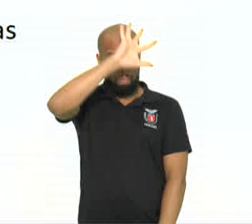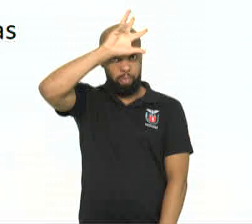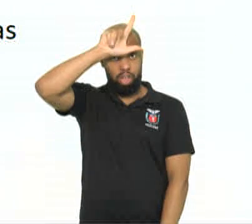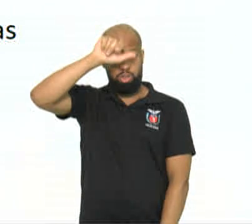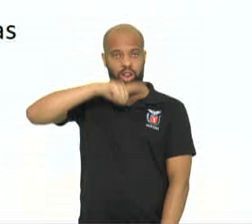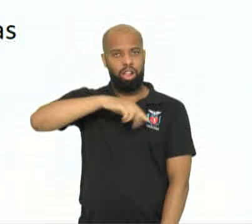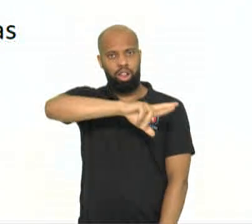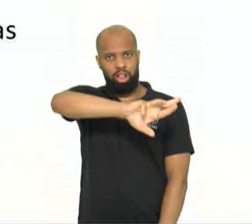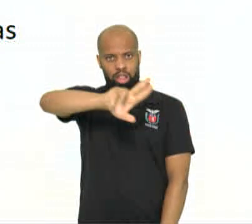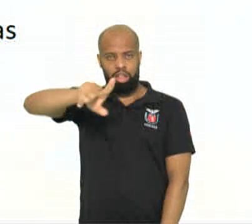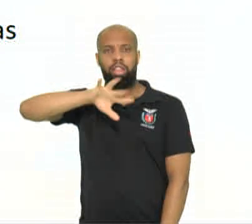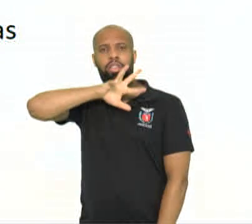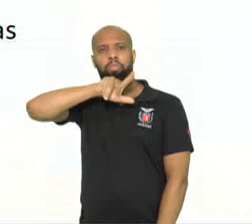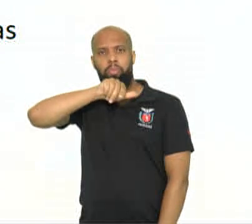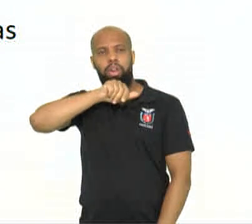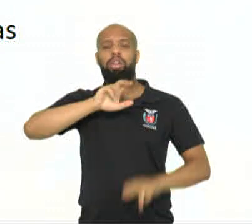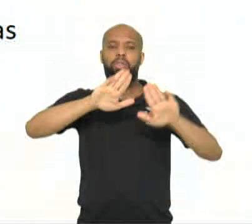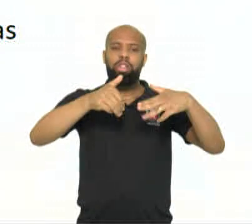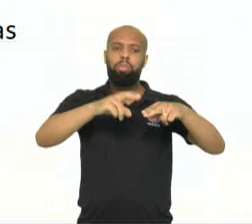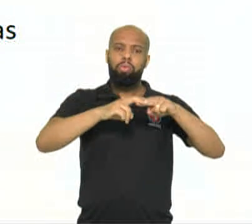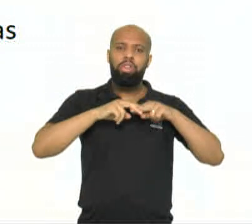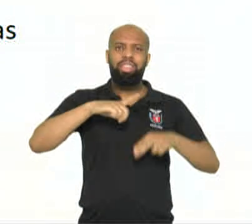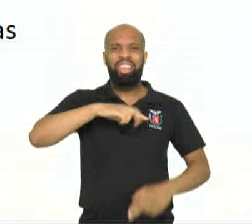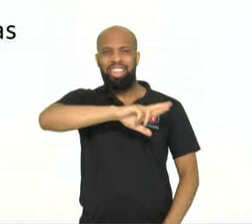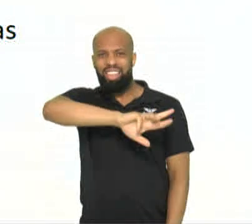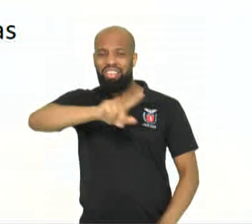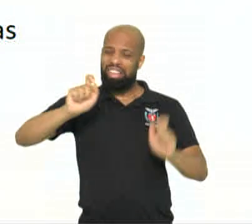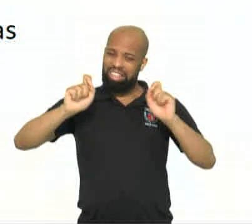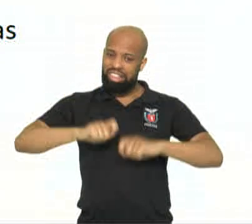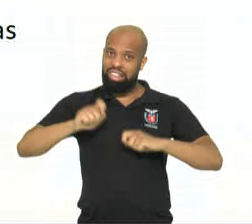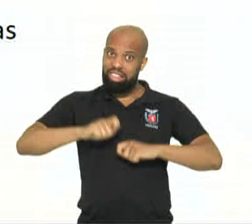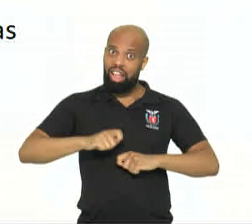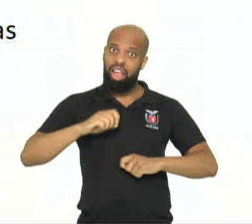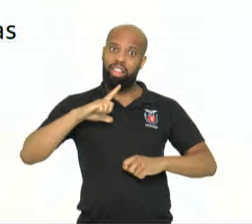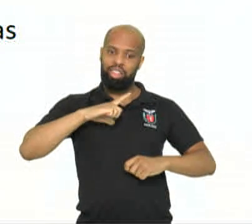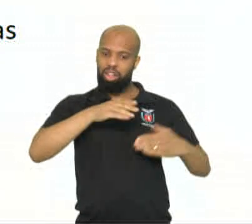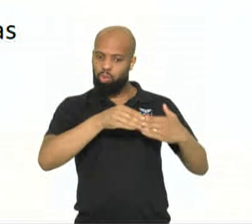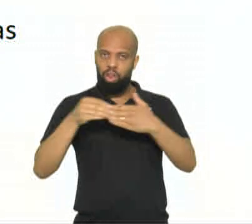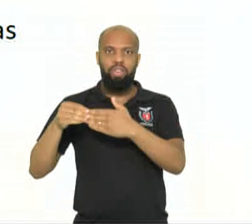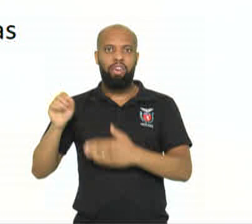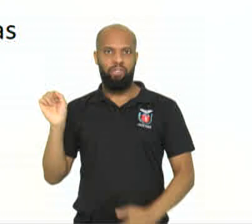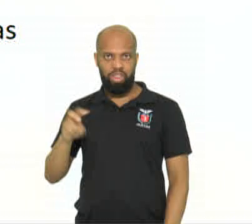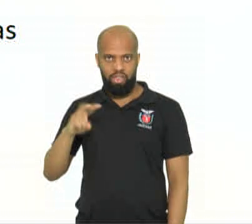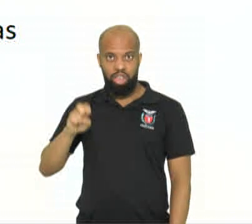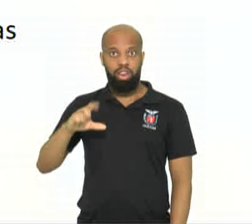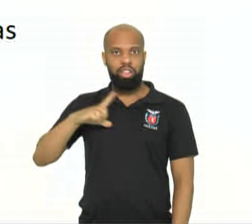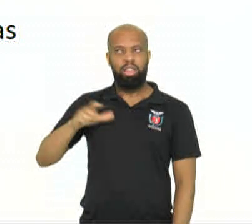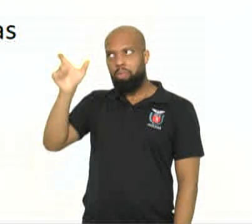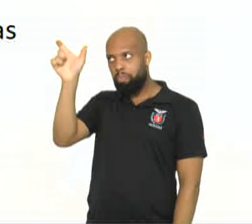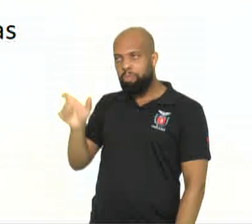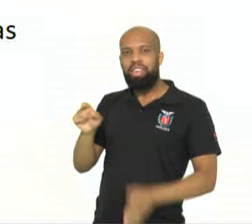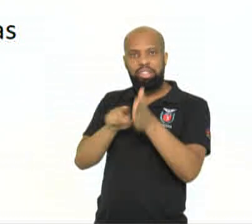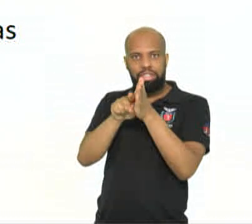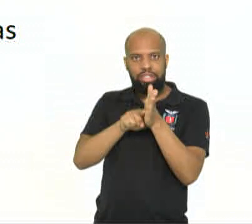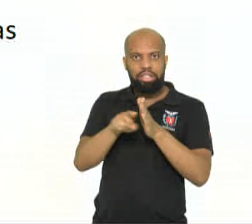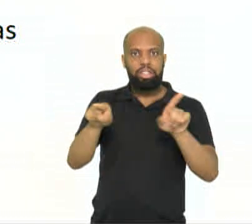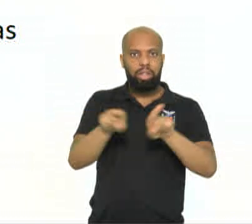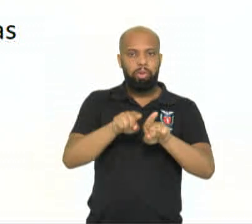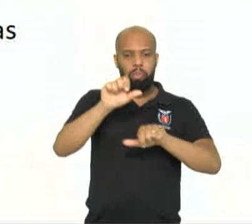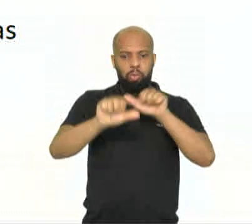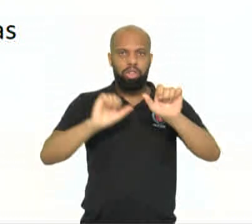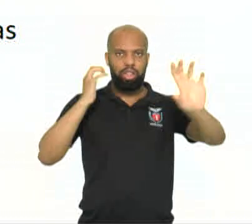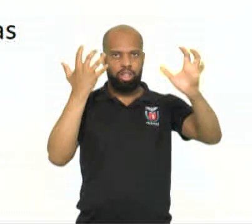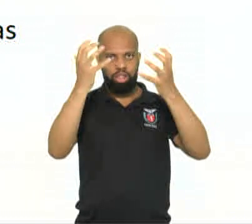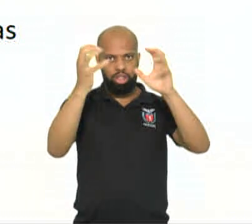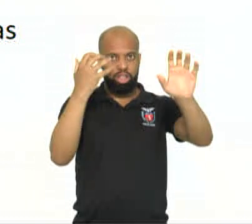enorme biodiversidade e, portanto, um número gigantesco de potenciais hospedeiros. O biólogo Lee Hanna, pesquisador do Departamento de Mudanças